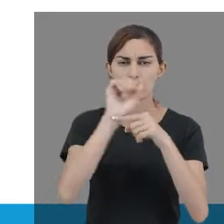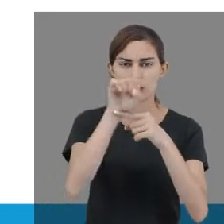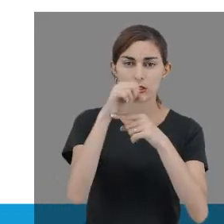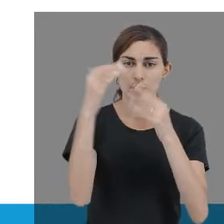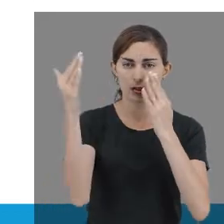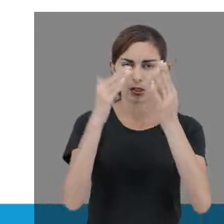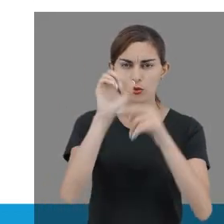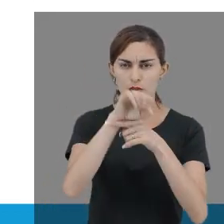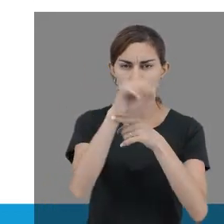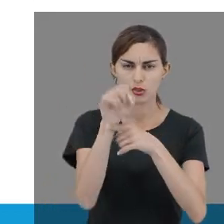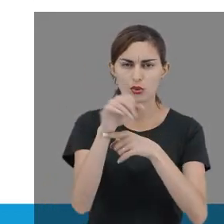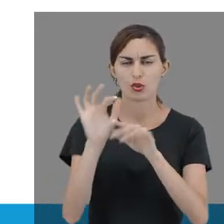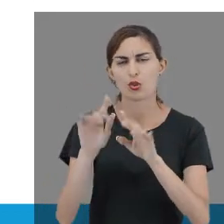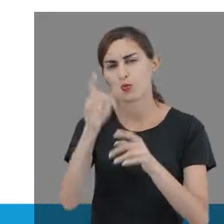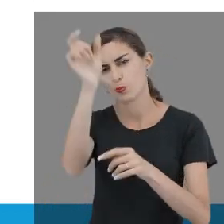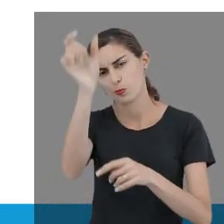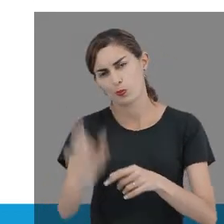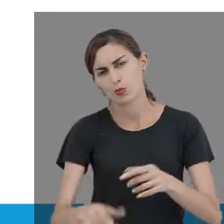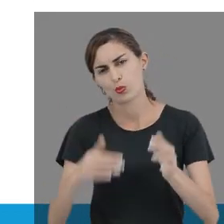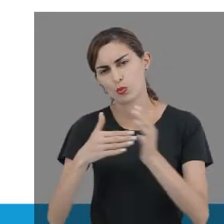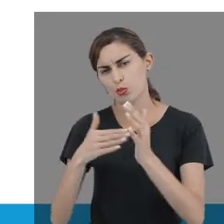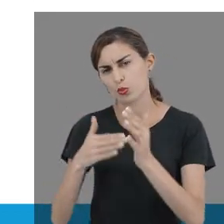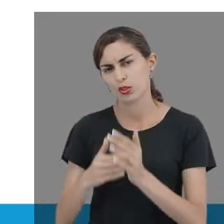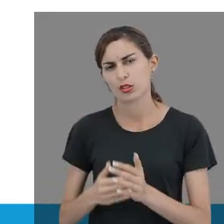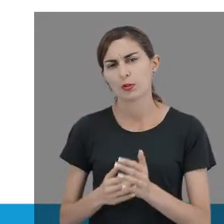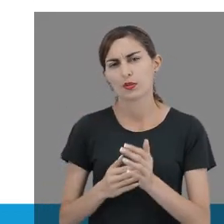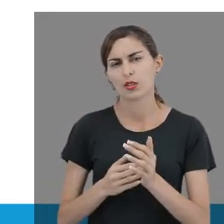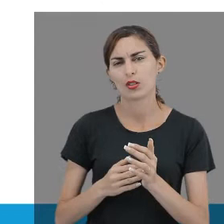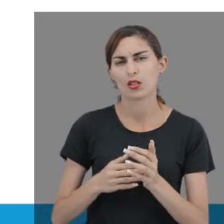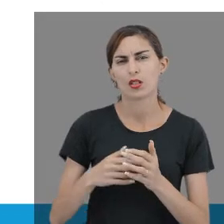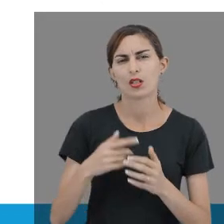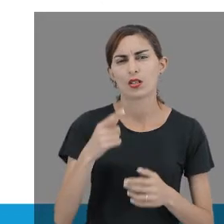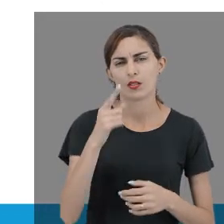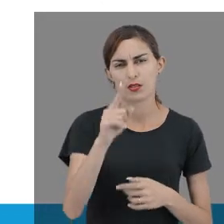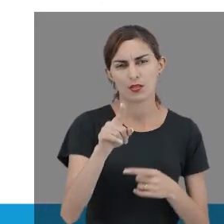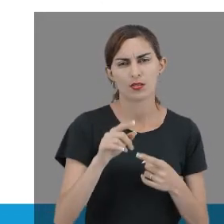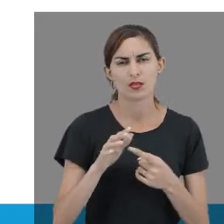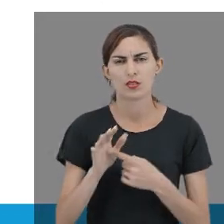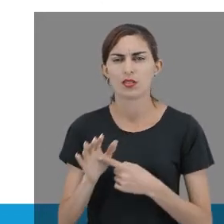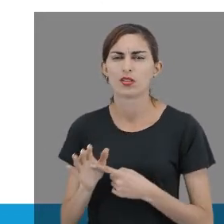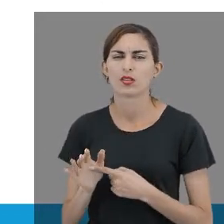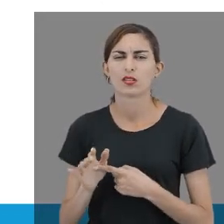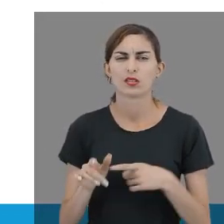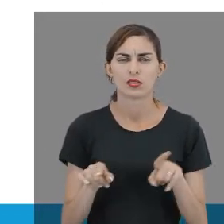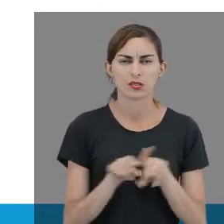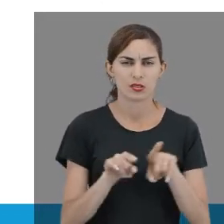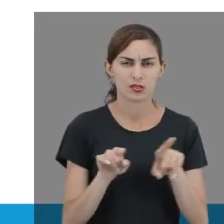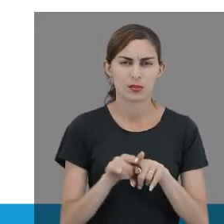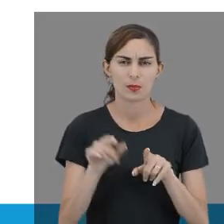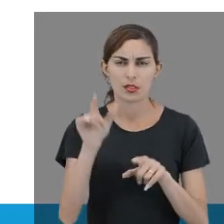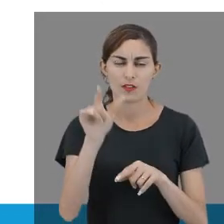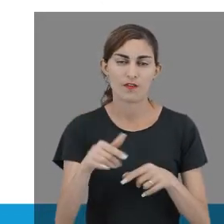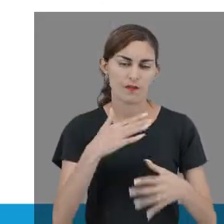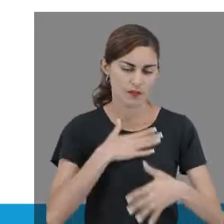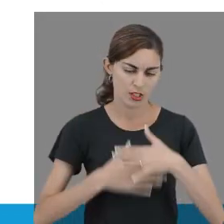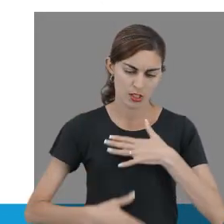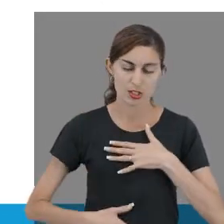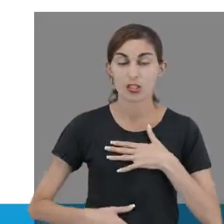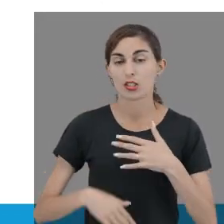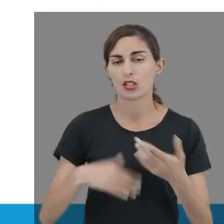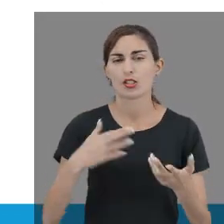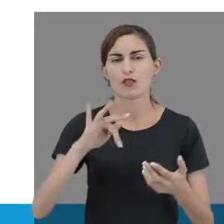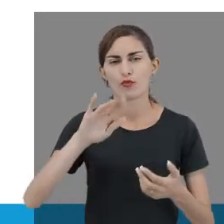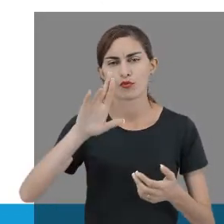Na terceira, alterações neurosensoriais. E na quarta, os achados clínicos